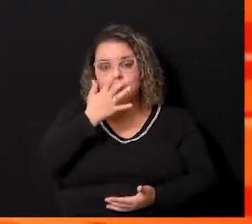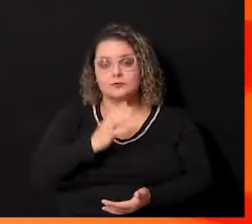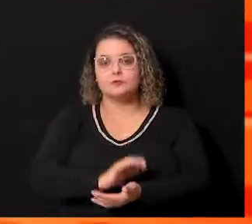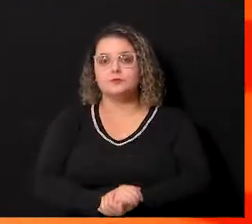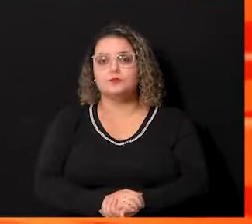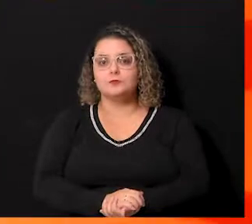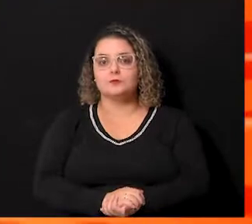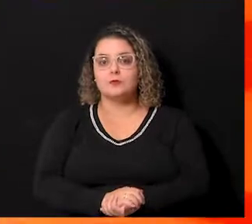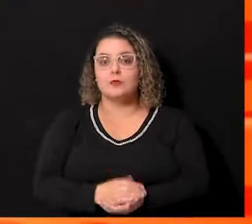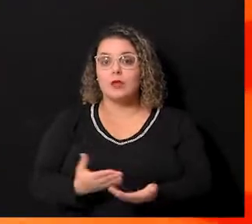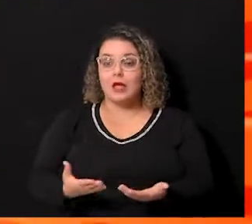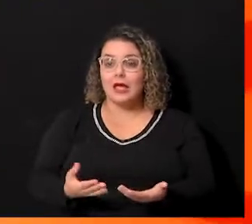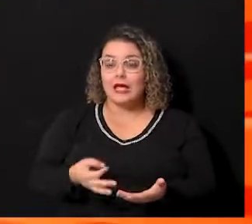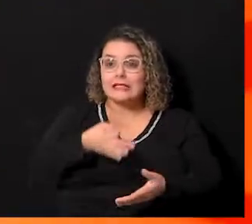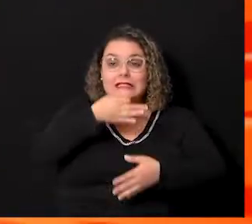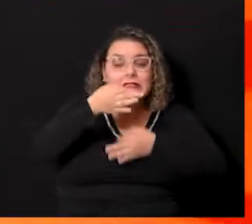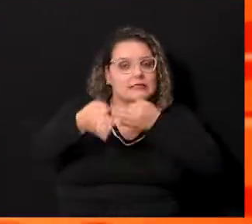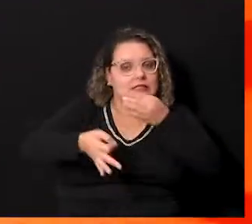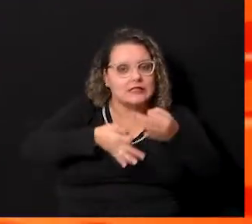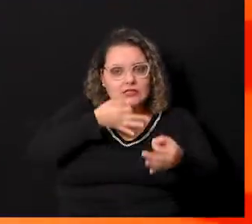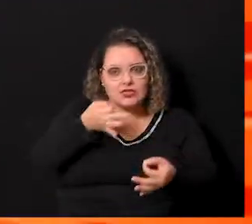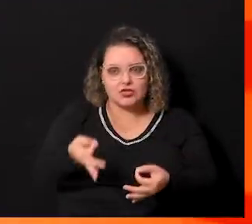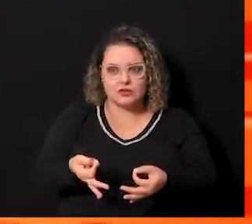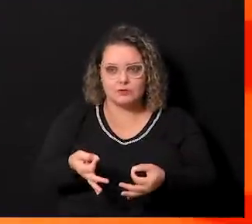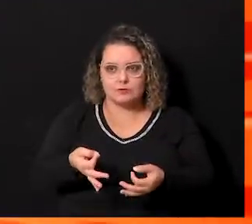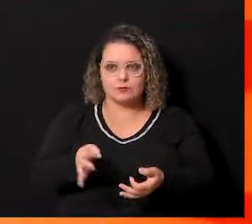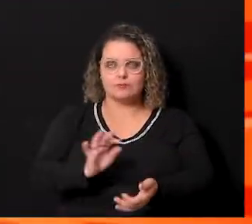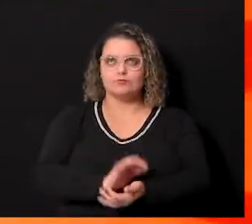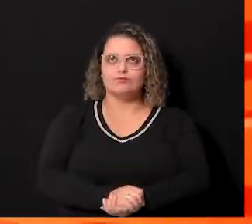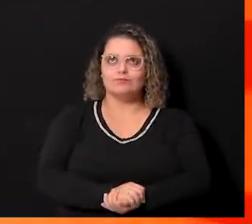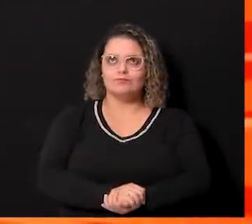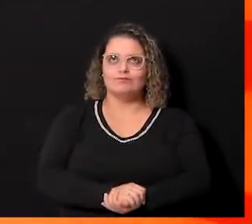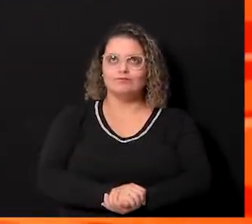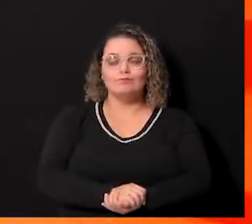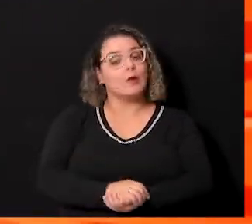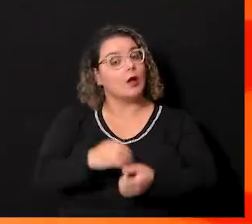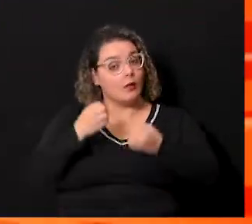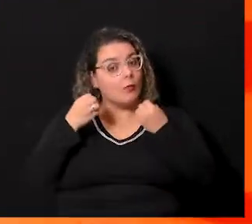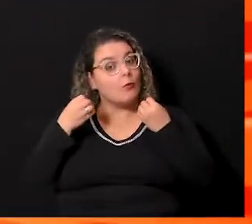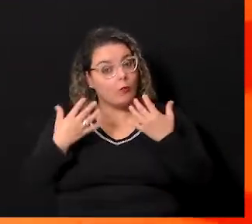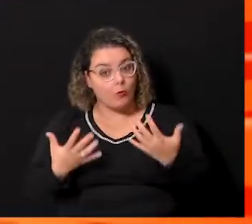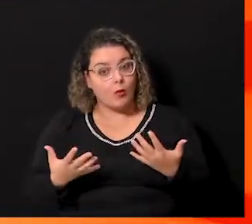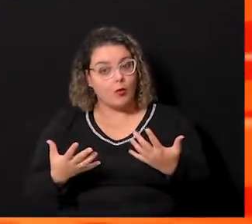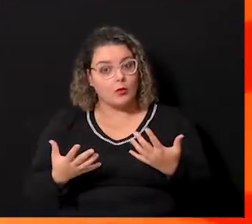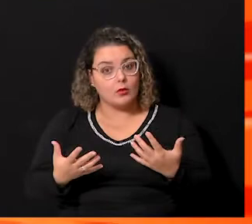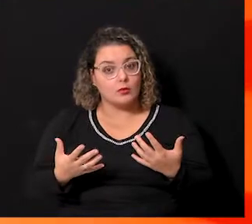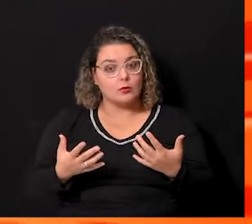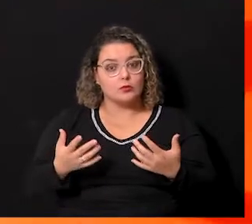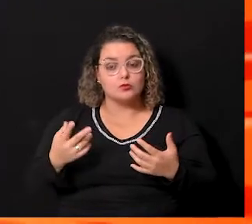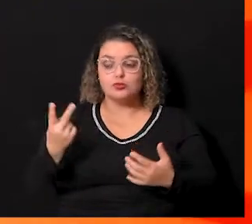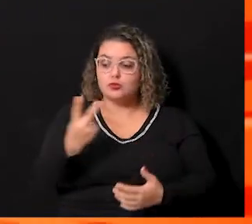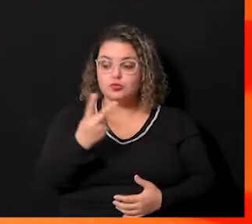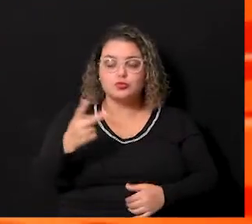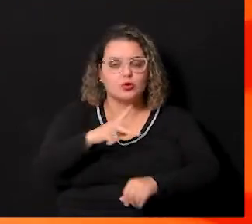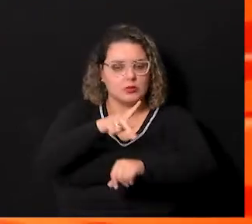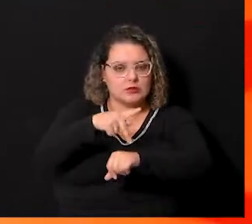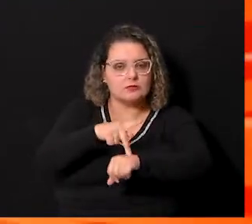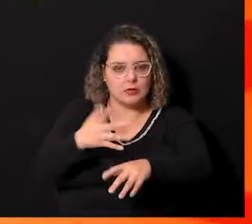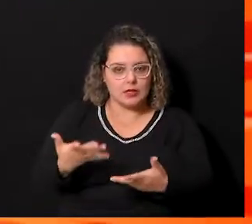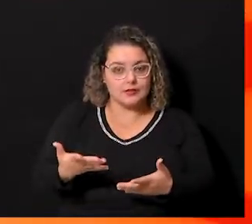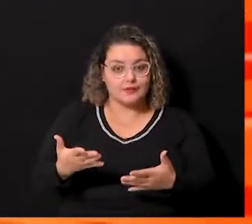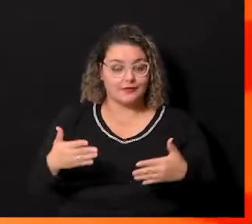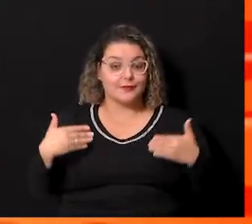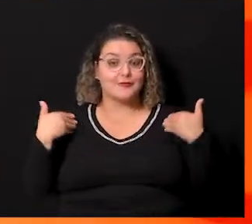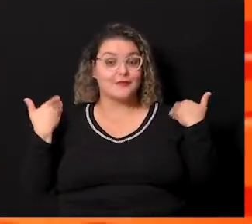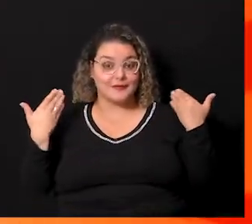respondendo a tua pergunta, a crítica é muito boa nos dois países.